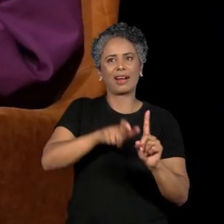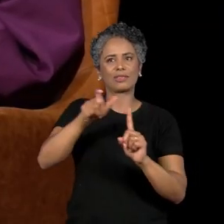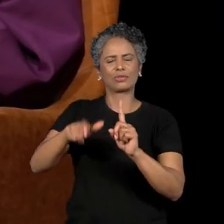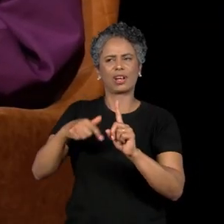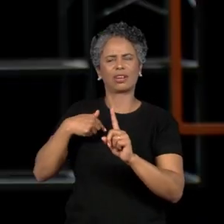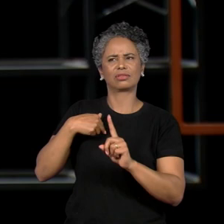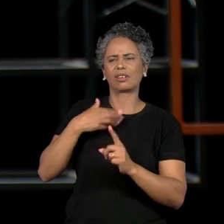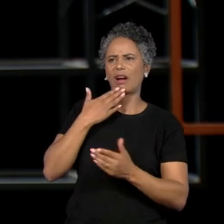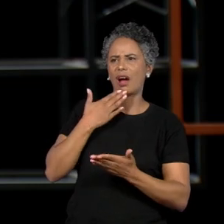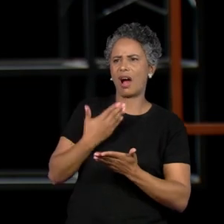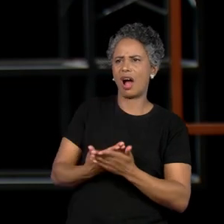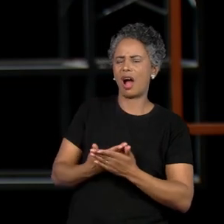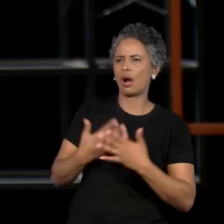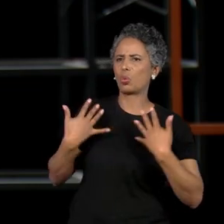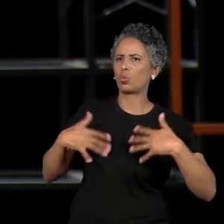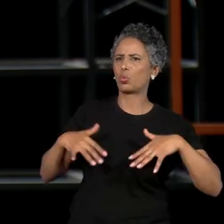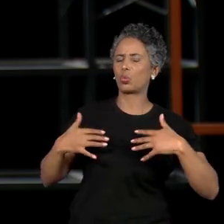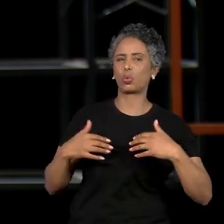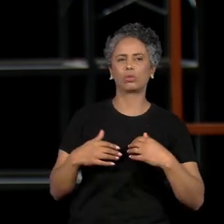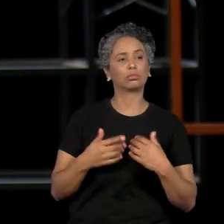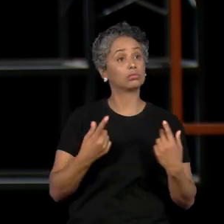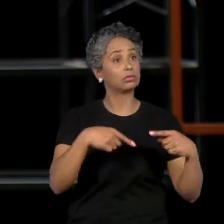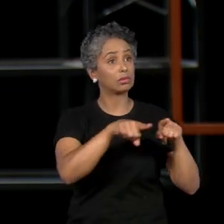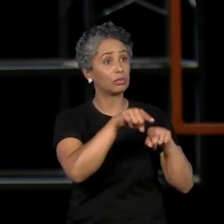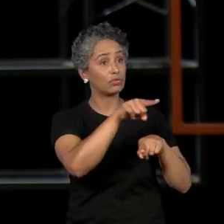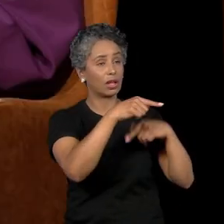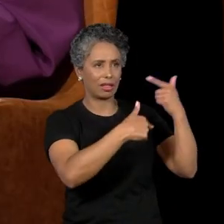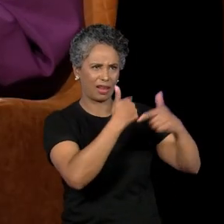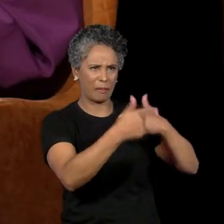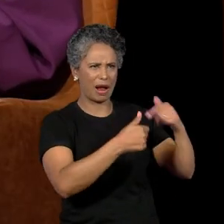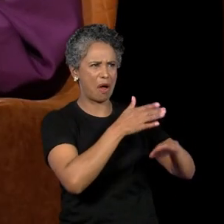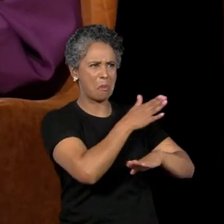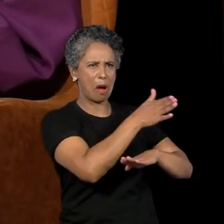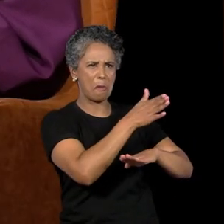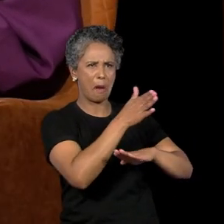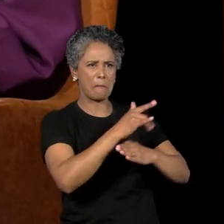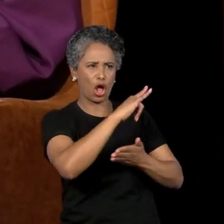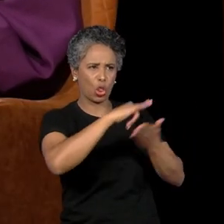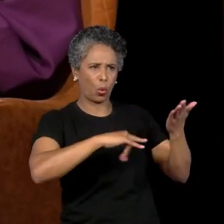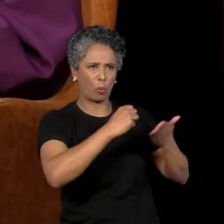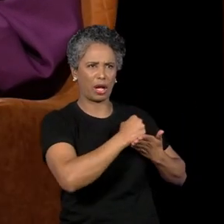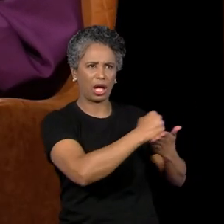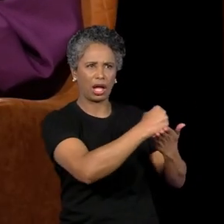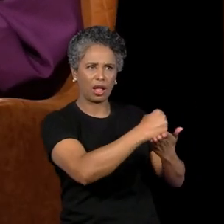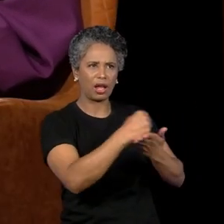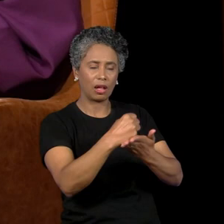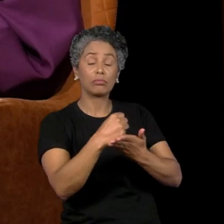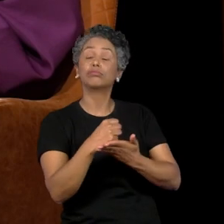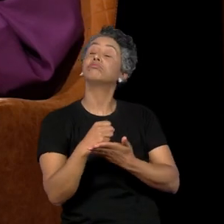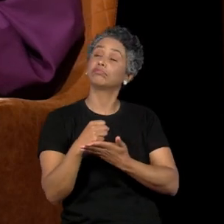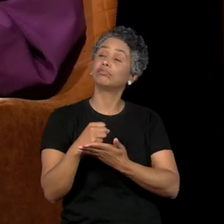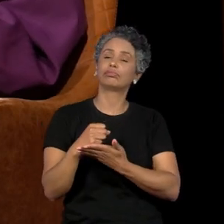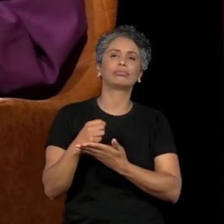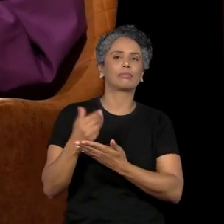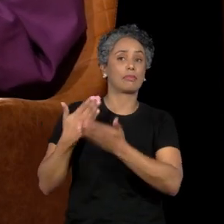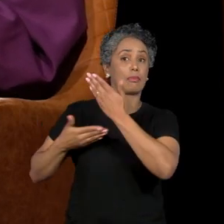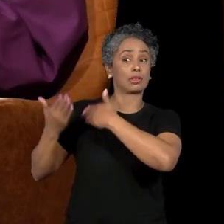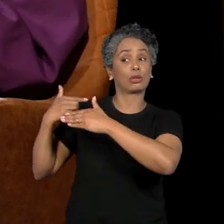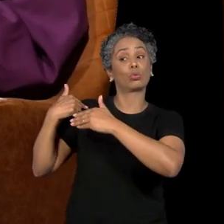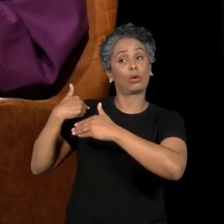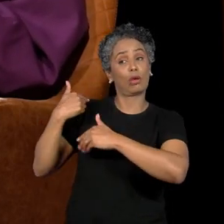E, ao mesmo tempo, você trabalhava como office boy? Como é que era? Trabalhava como office boy,